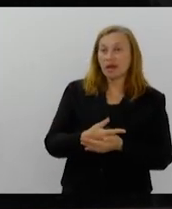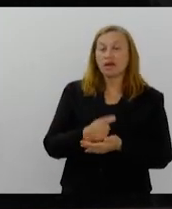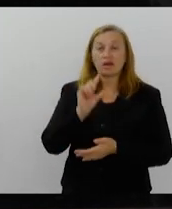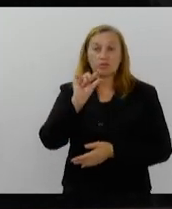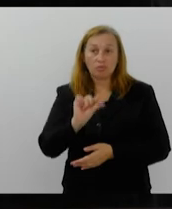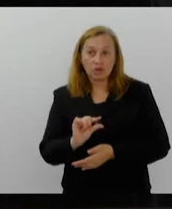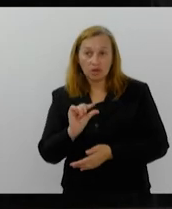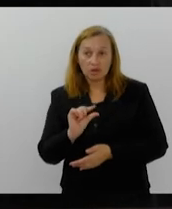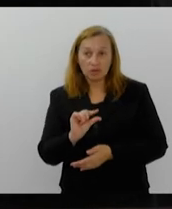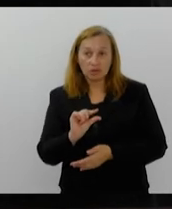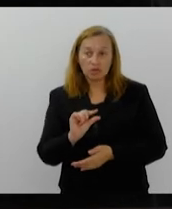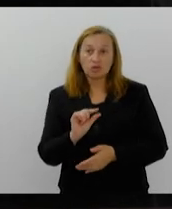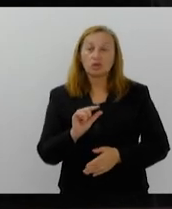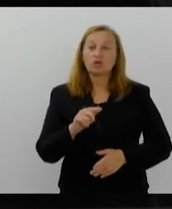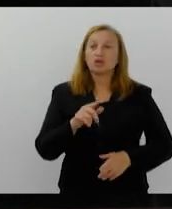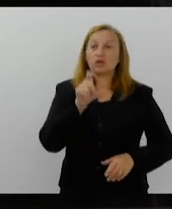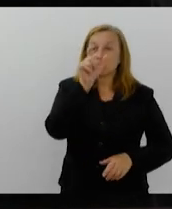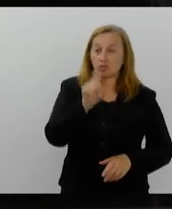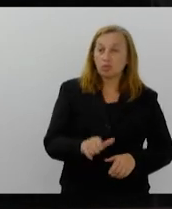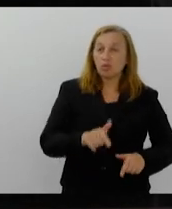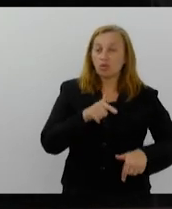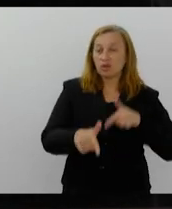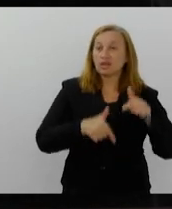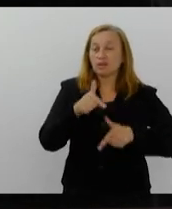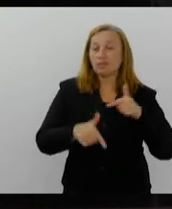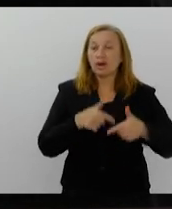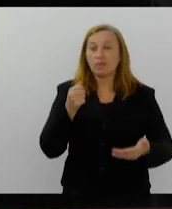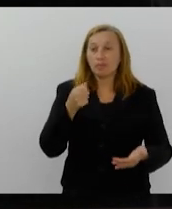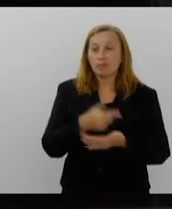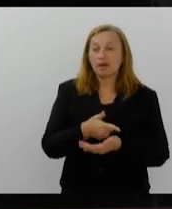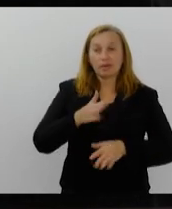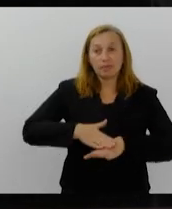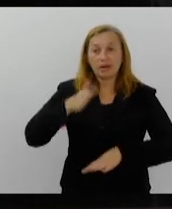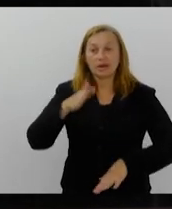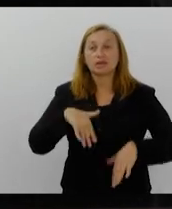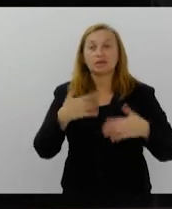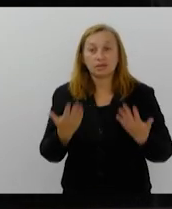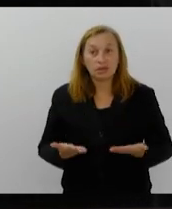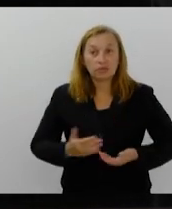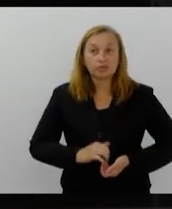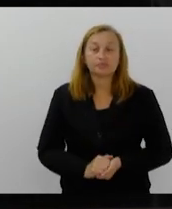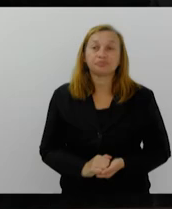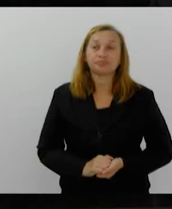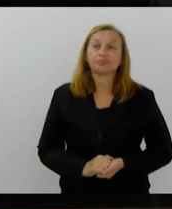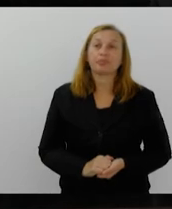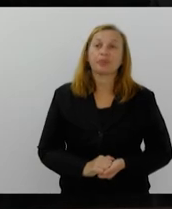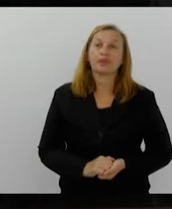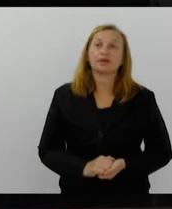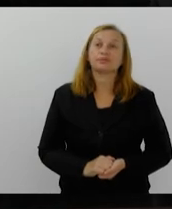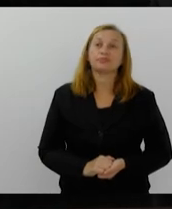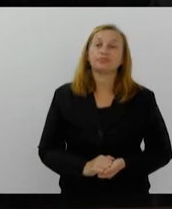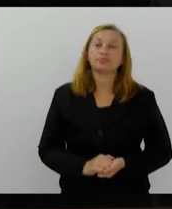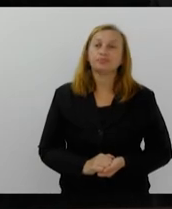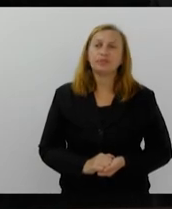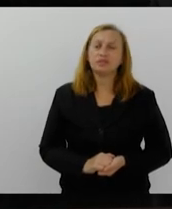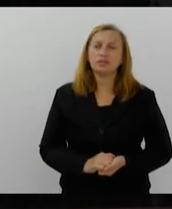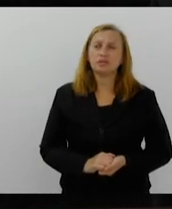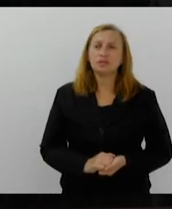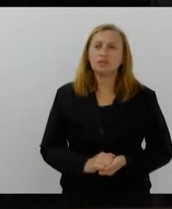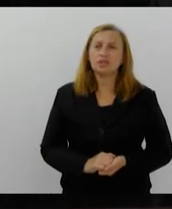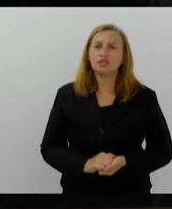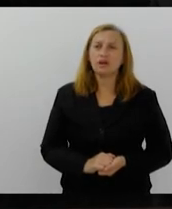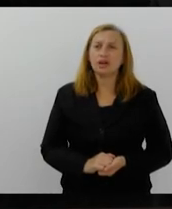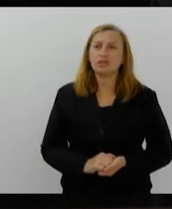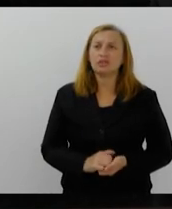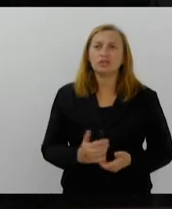deu apenas 2 bi de aumento do nosso orçamento. Então, a gente chega ainda asfixiados, apenas por